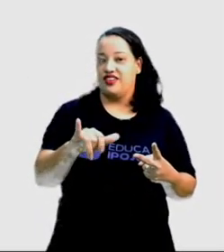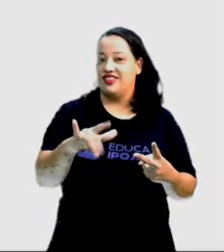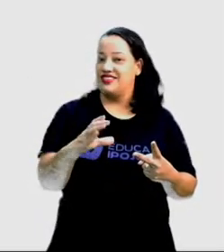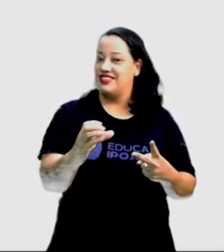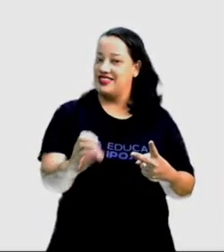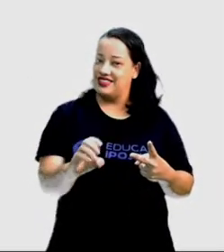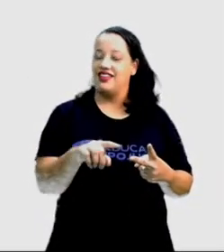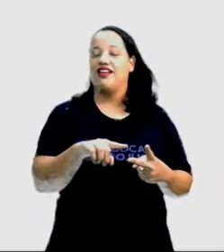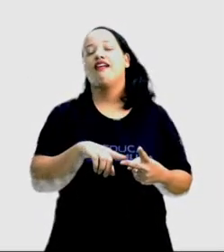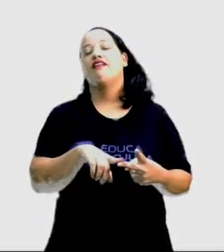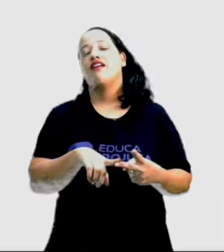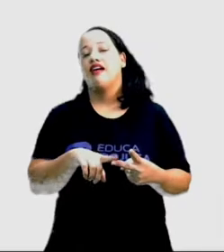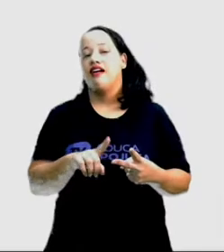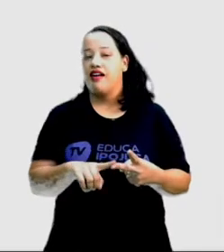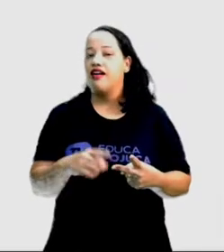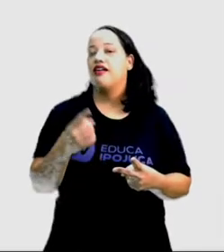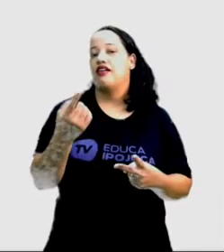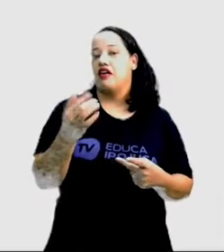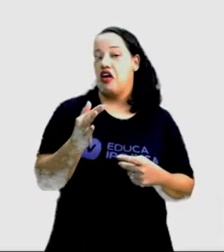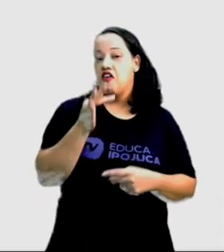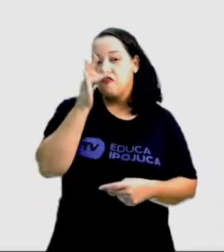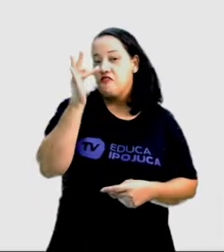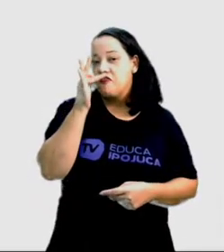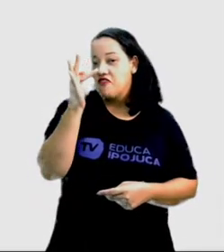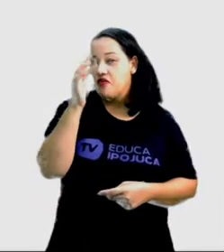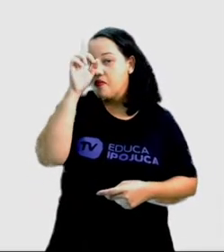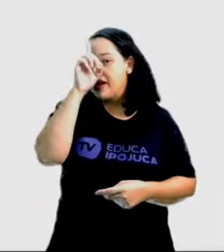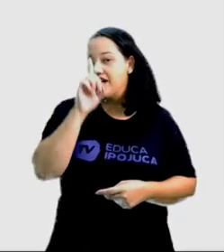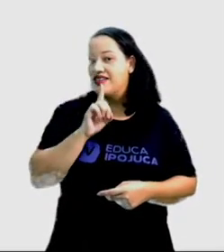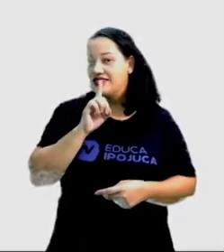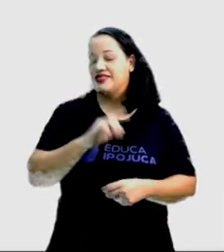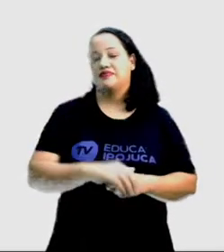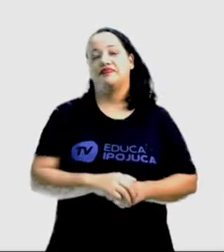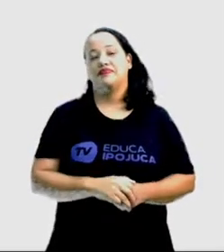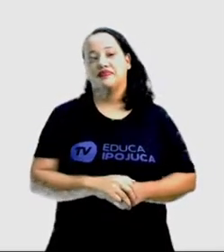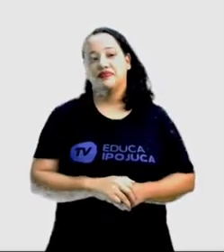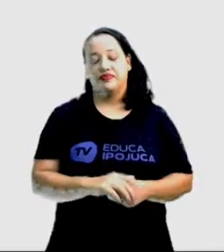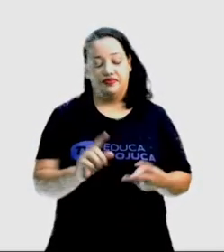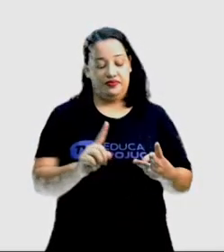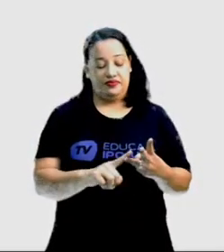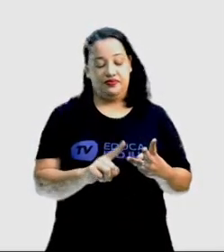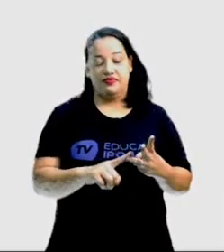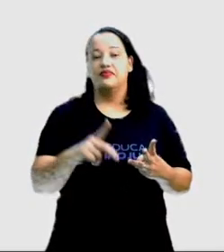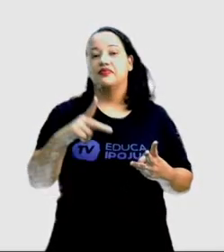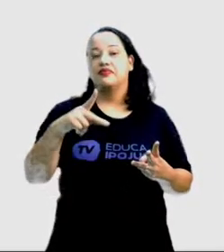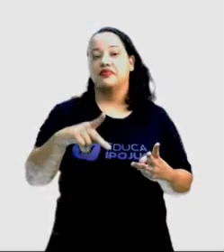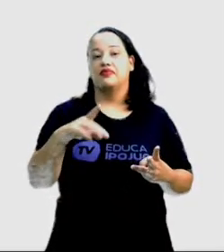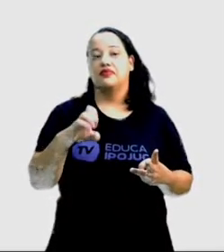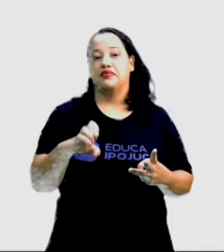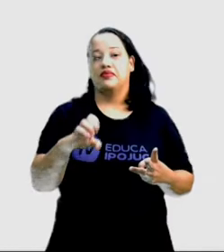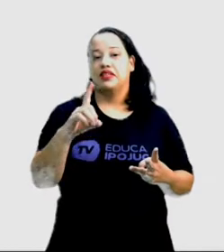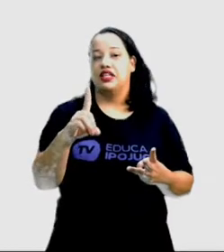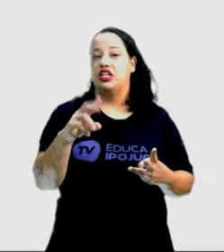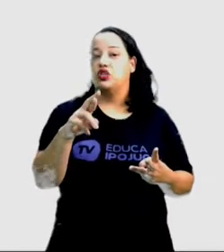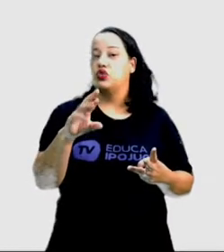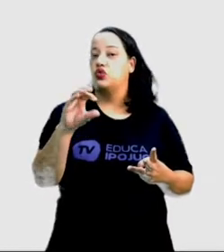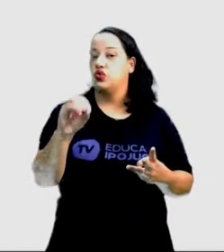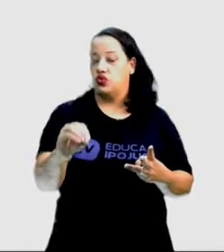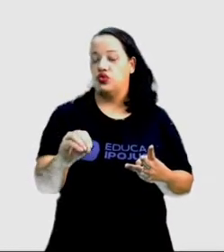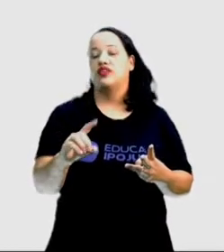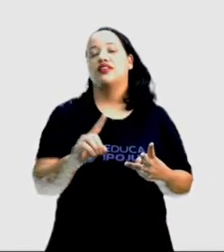amarelas. Estão vendo, crianças, as flores amarelas? Pedro fez